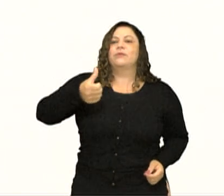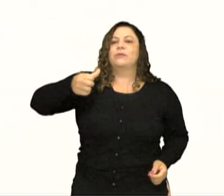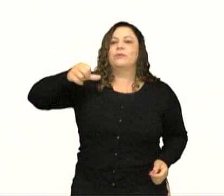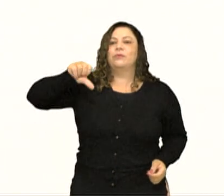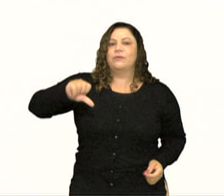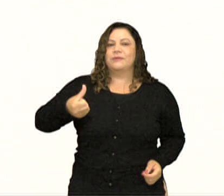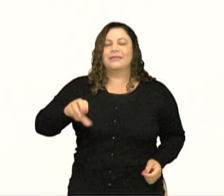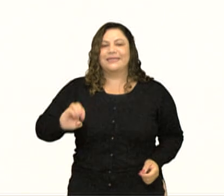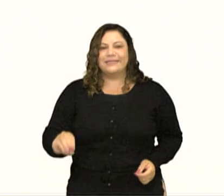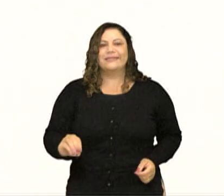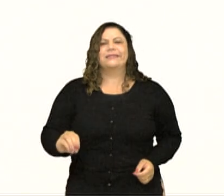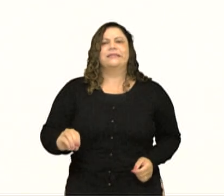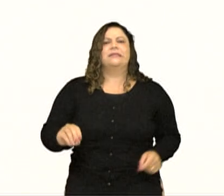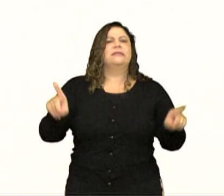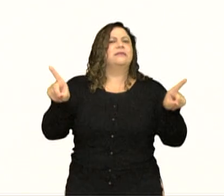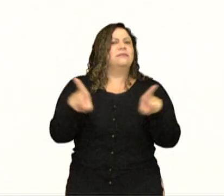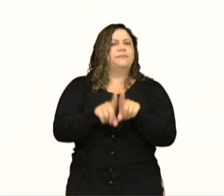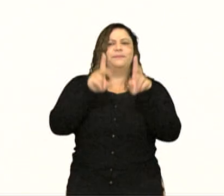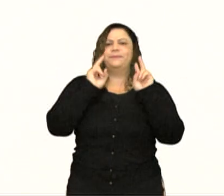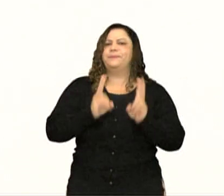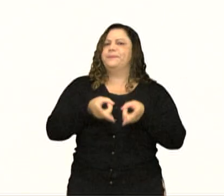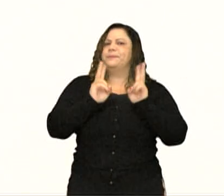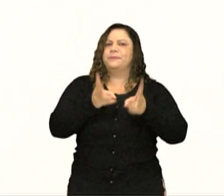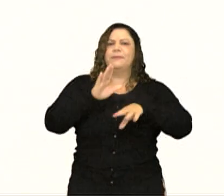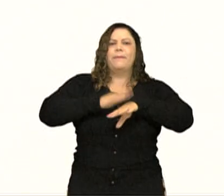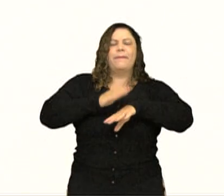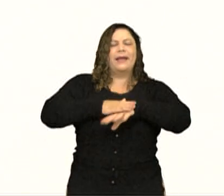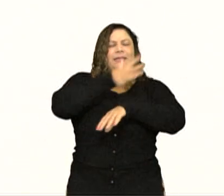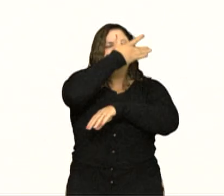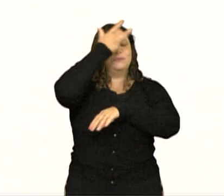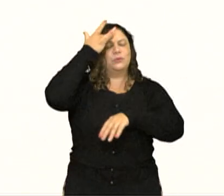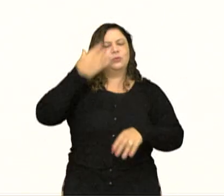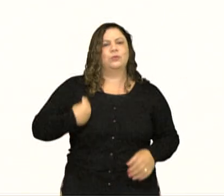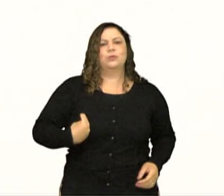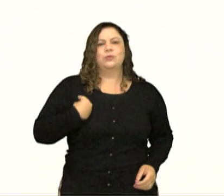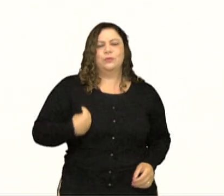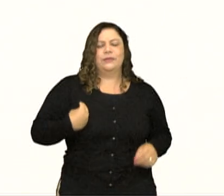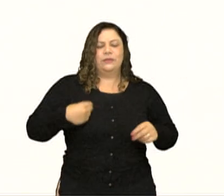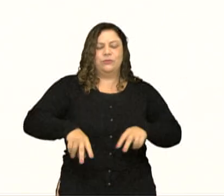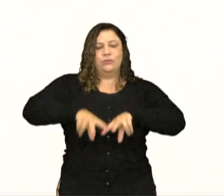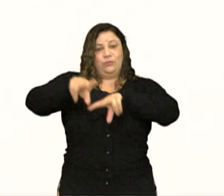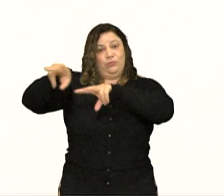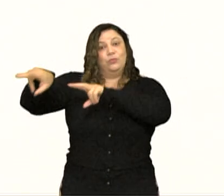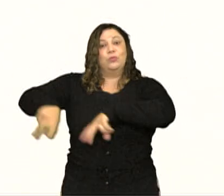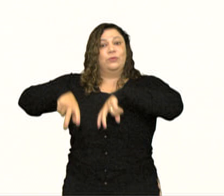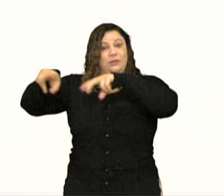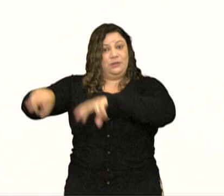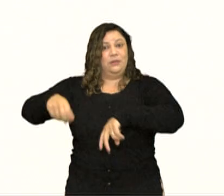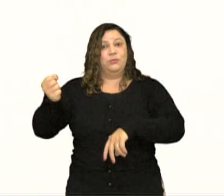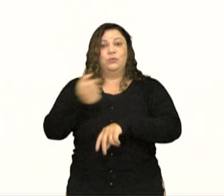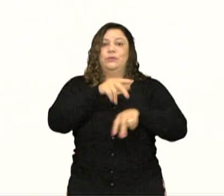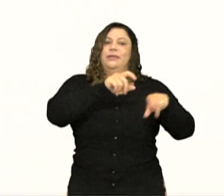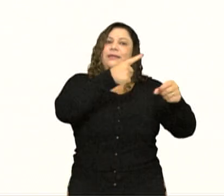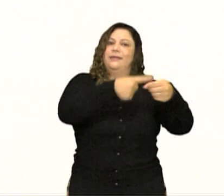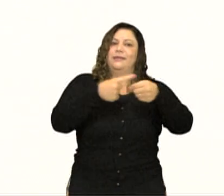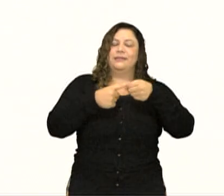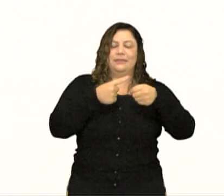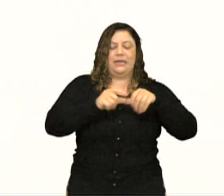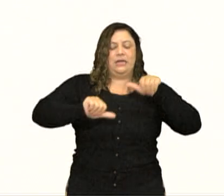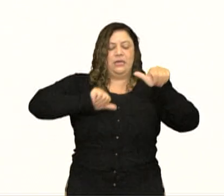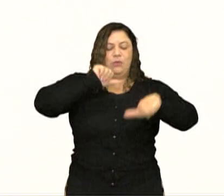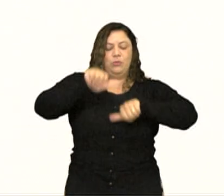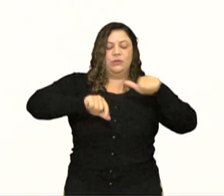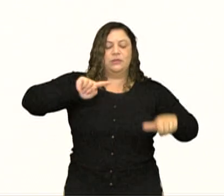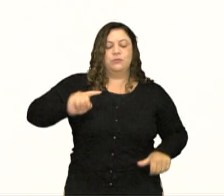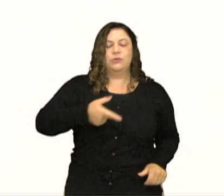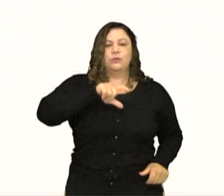1960, ainda vou ter mais pessoas vivendo no campo do que na cidade. A mudança acontece ali em 1970, que